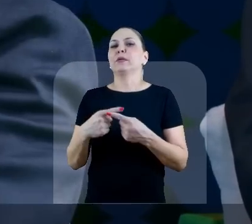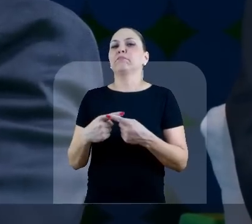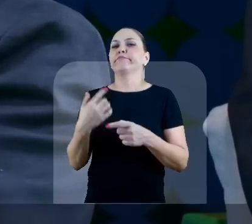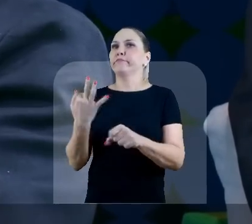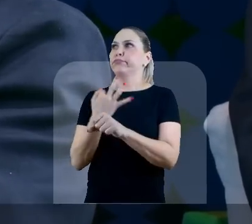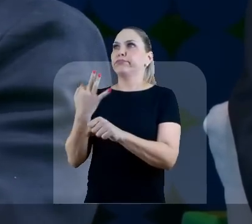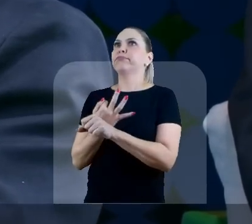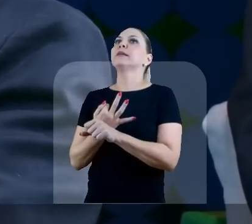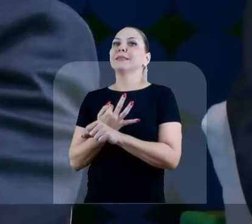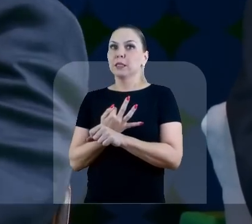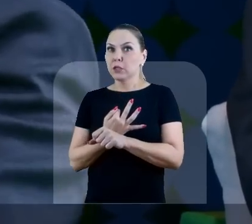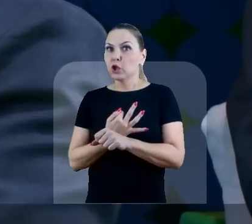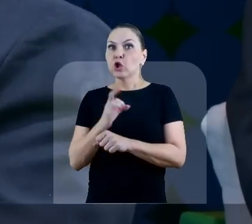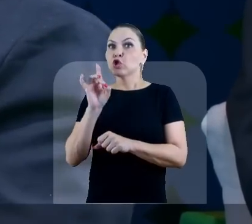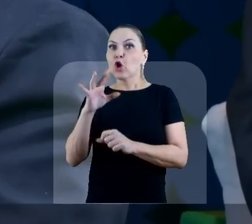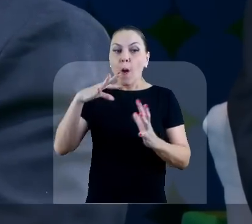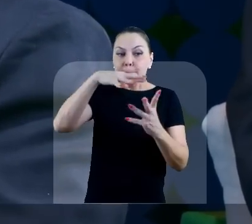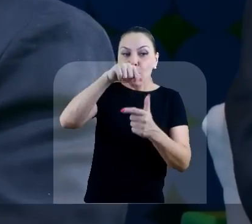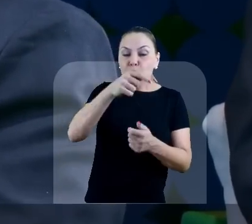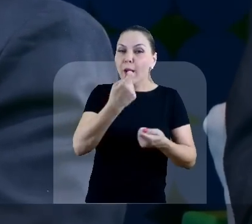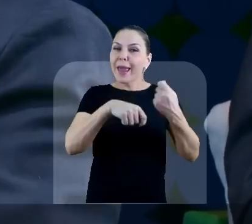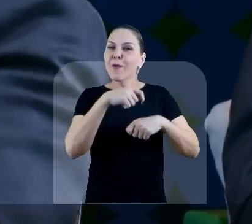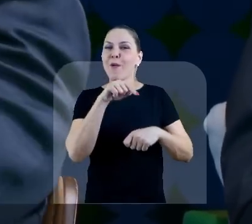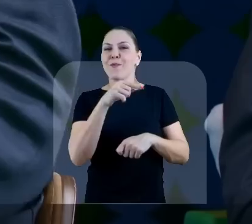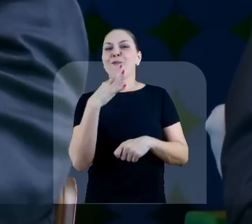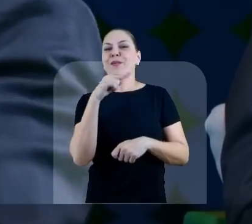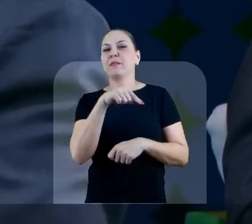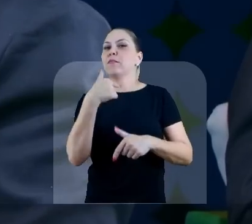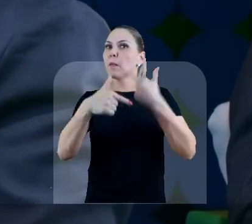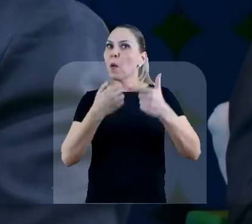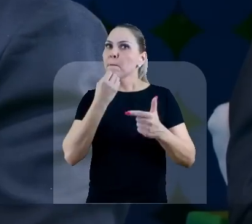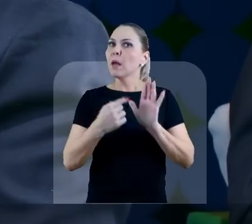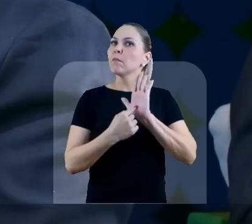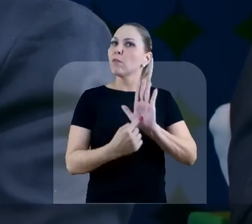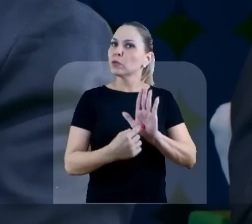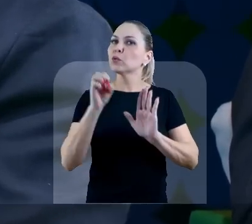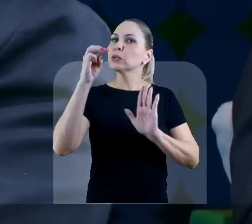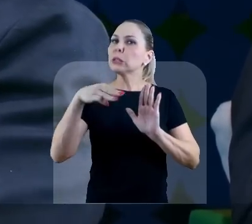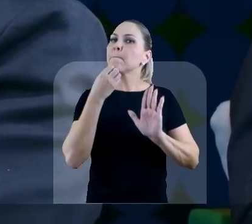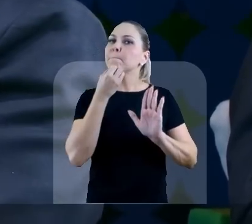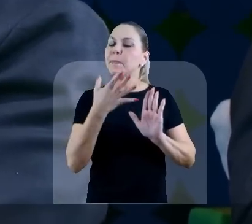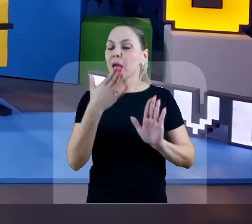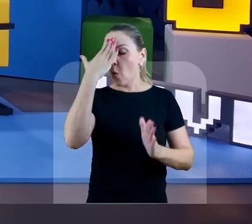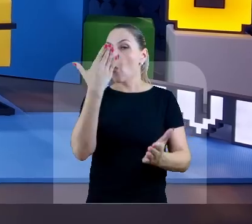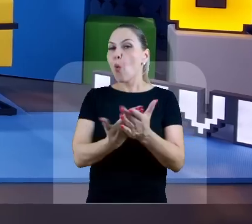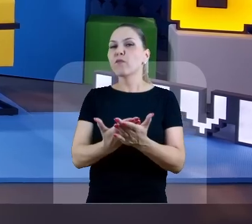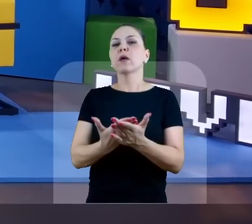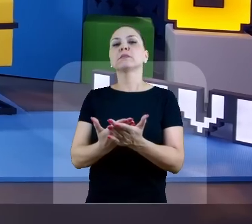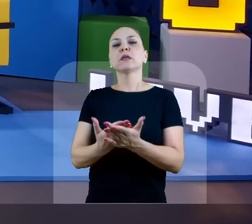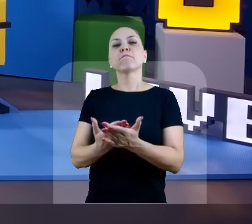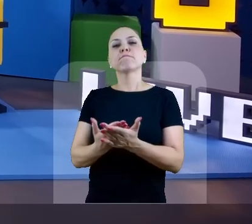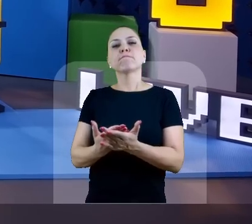Eu acho que ninguém conhecia ele, a não ser o mundo econômico. E fez muito bem seu trabalho. Agora, a confiança,